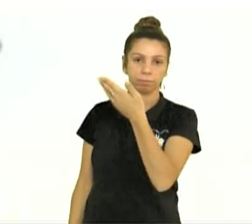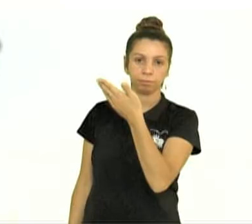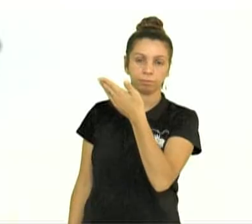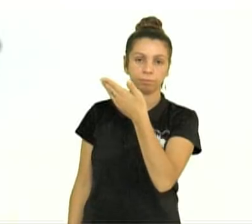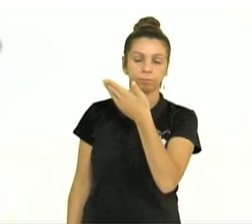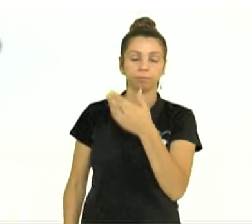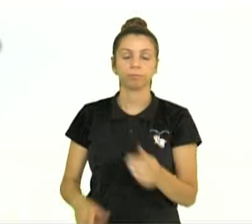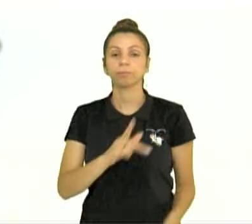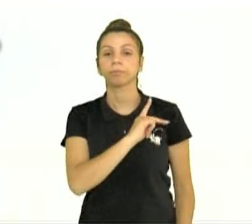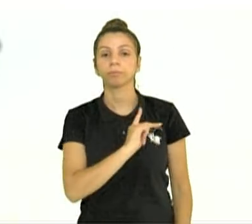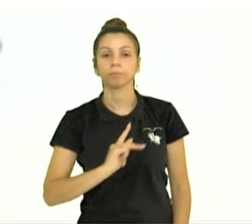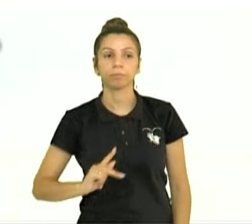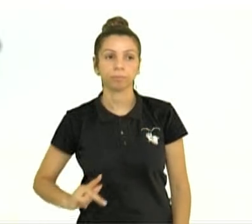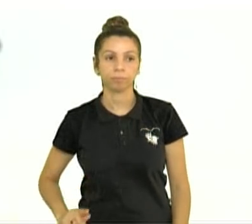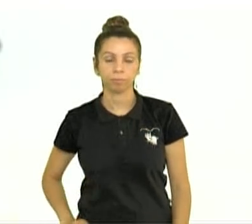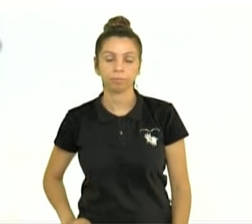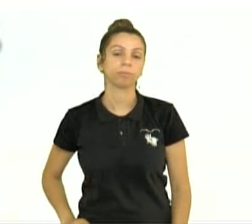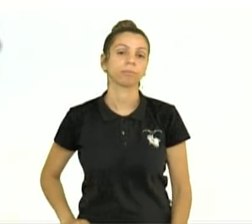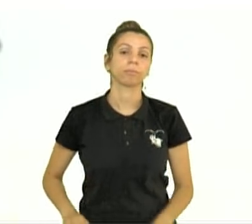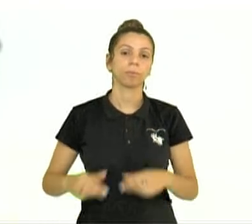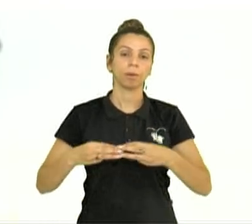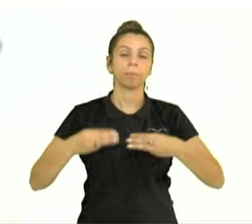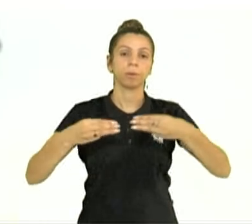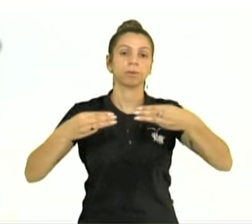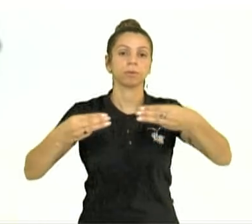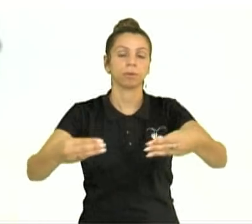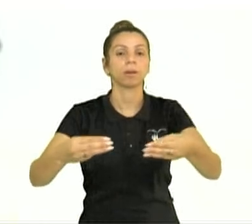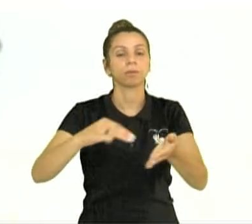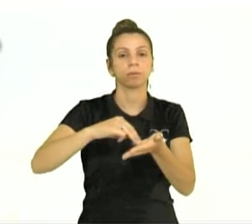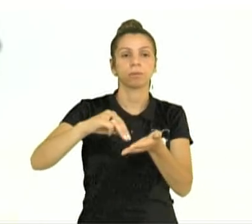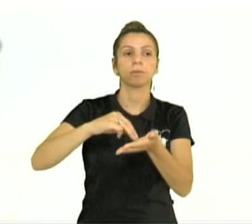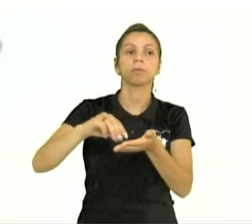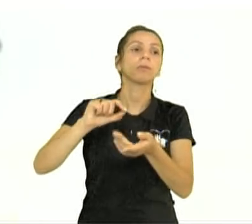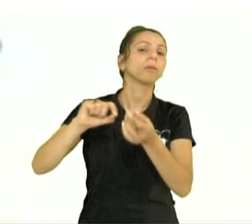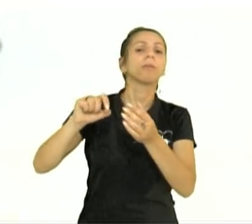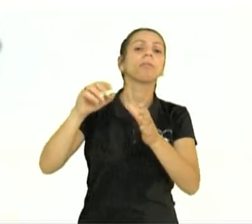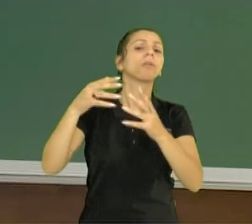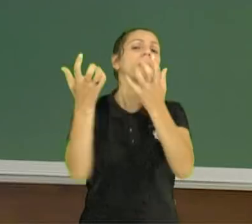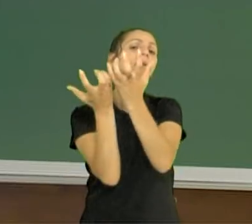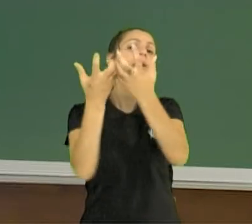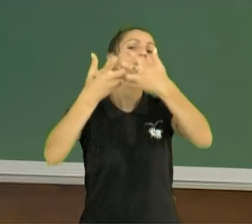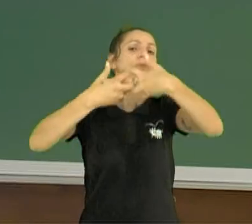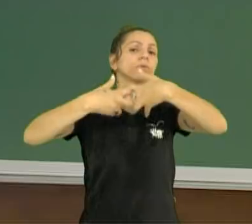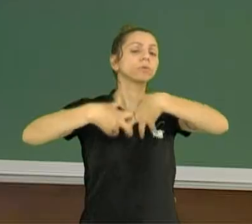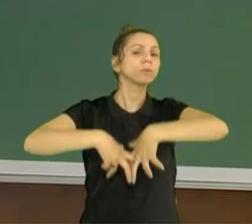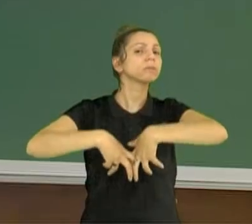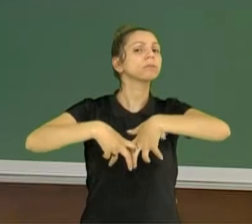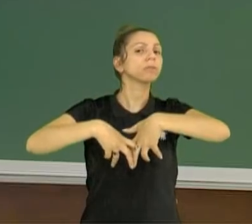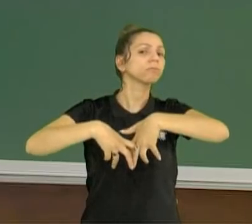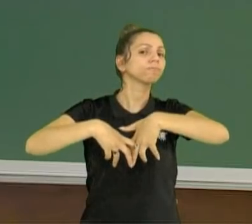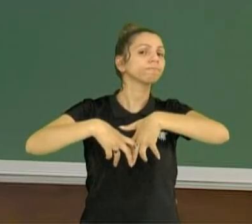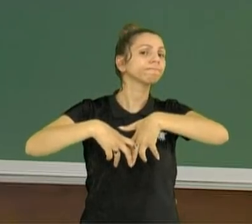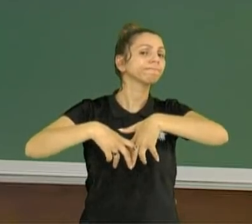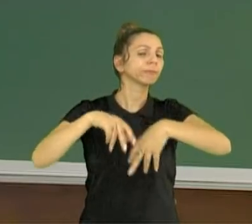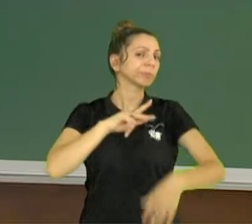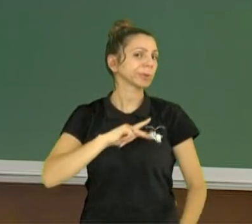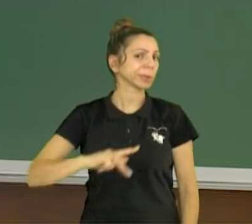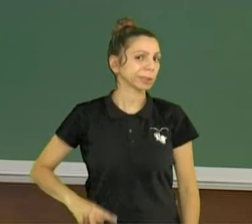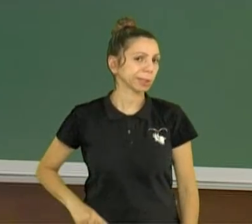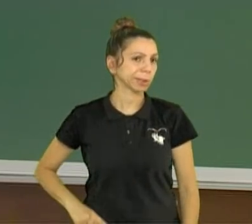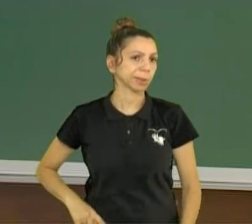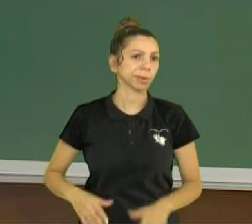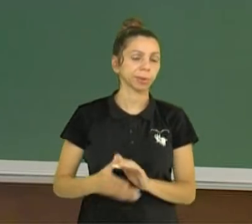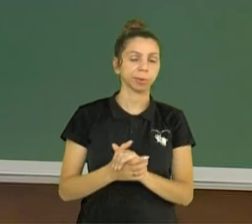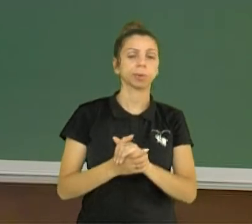O presidente, Ministério e Secretarias, agências governamentais, responsabilidade. Qual que é a função do executivo, né? Todas